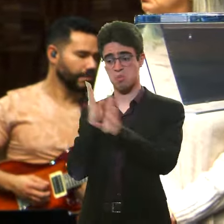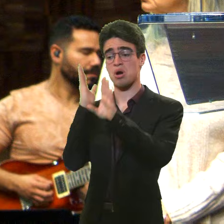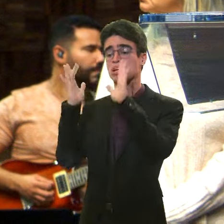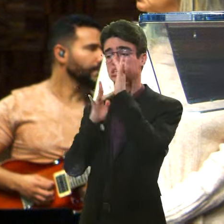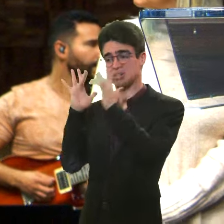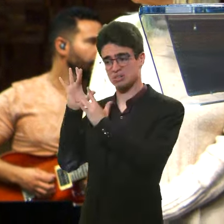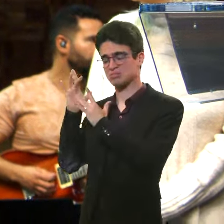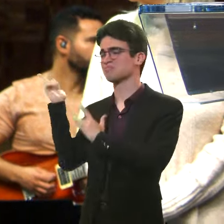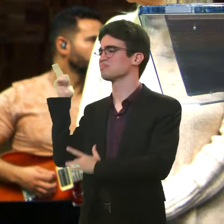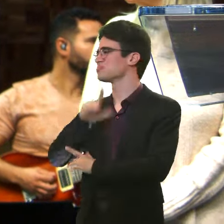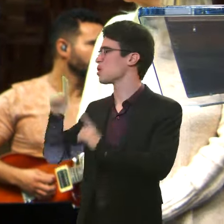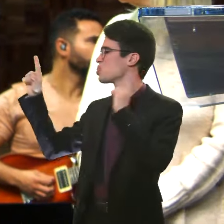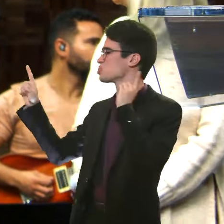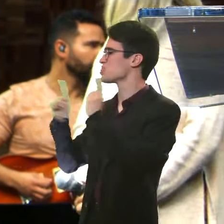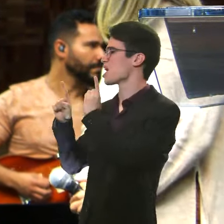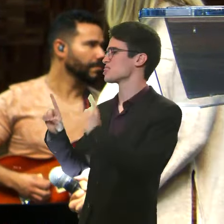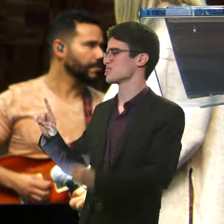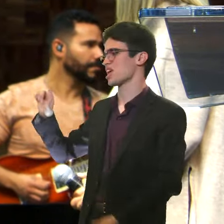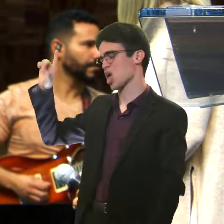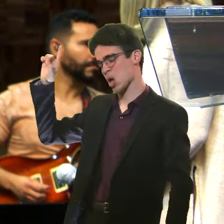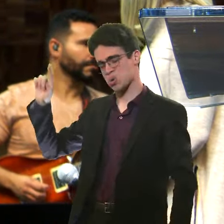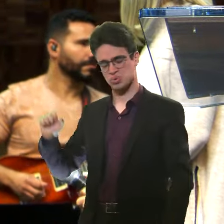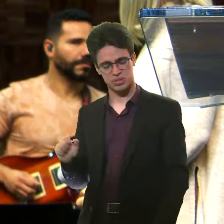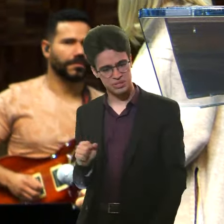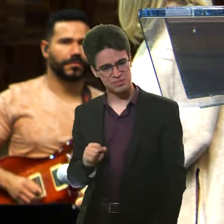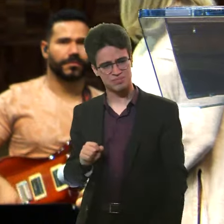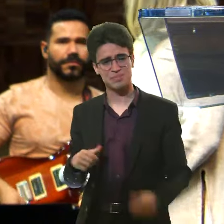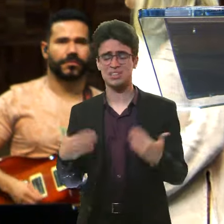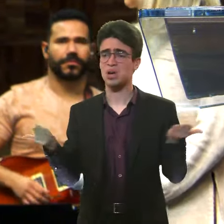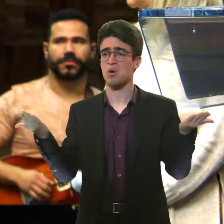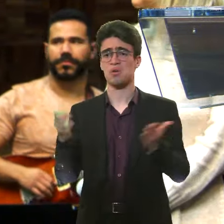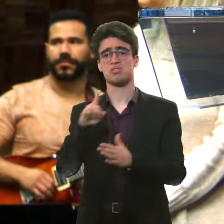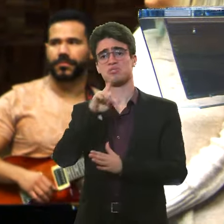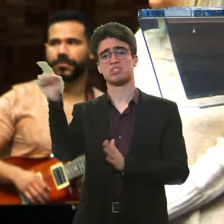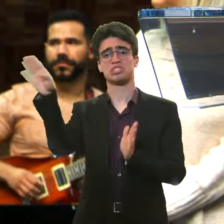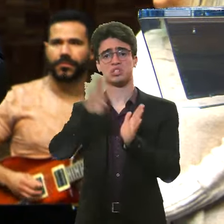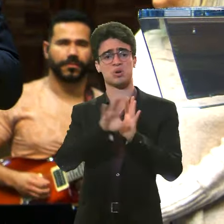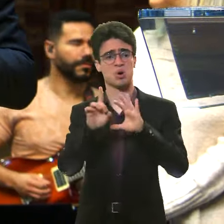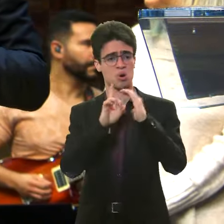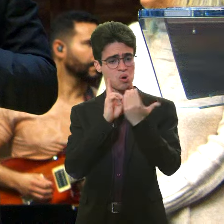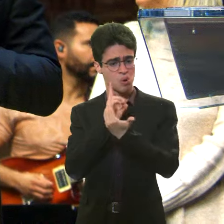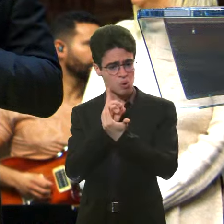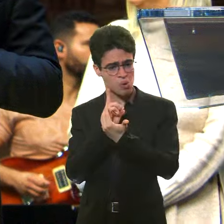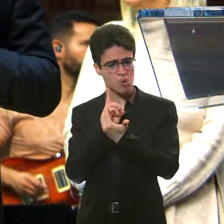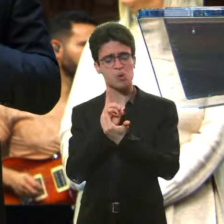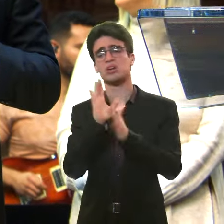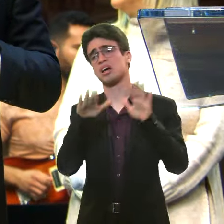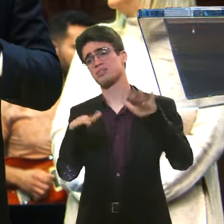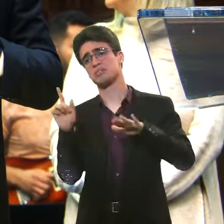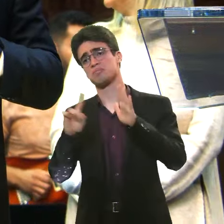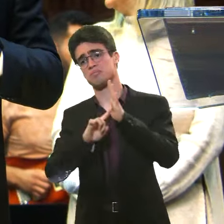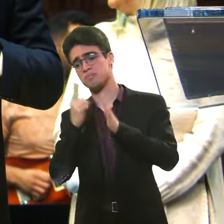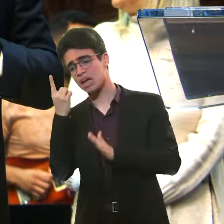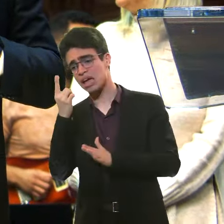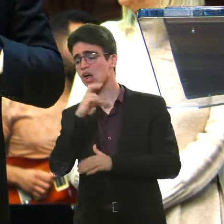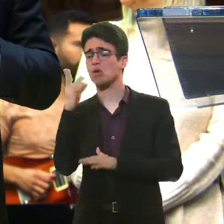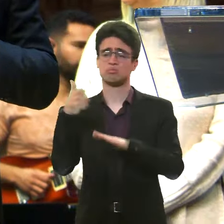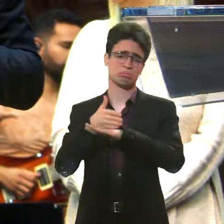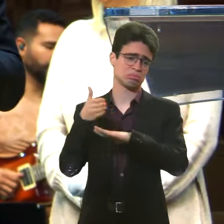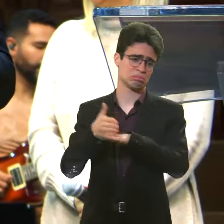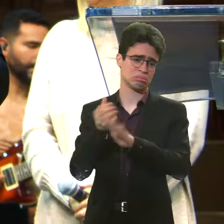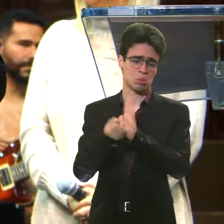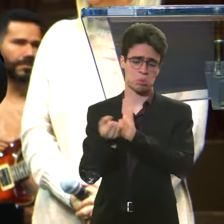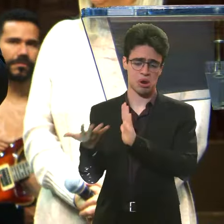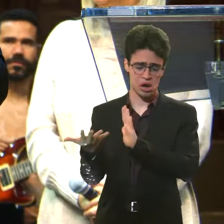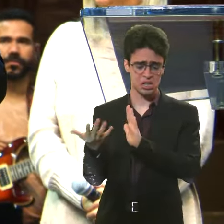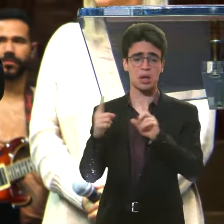isso, se você está nesse culto hoje, talvez pela primeira vez, talvez você já veio algumas vezes, e